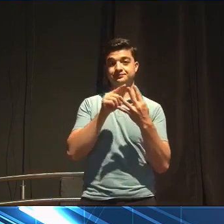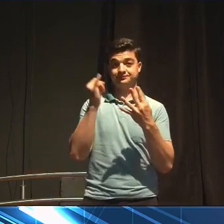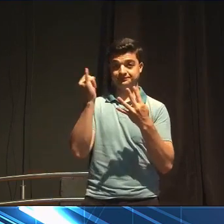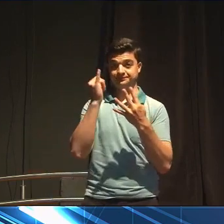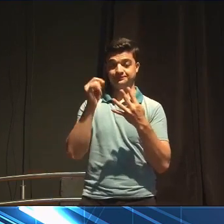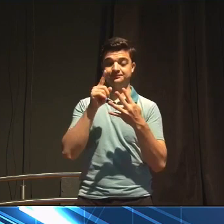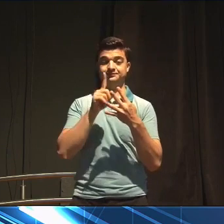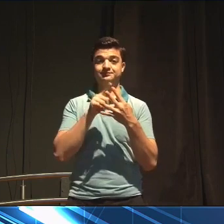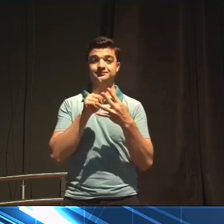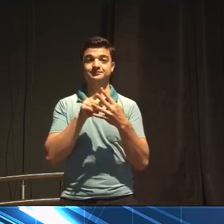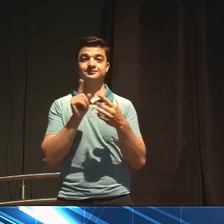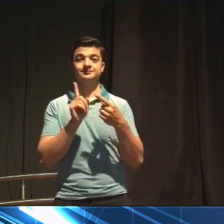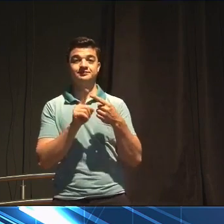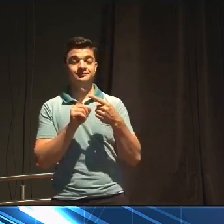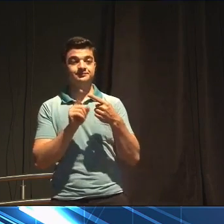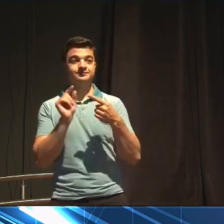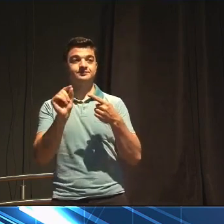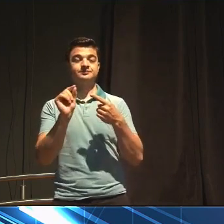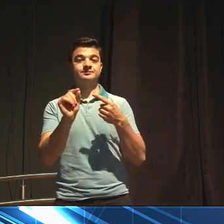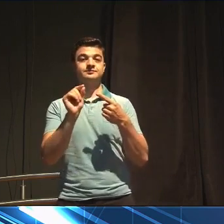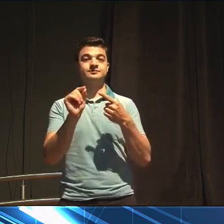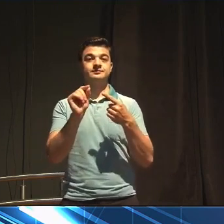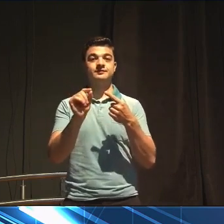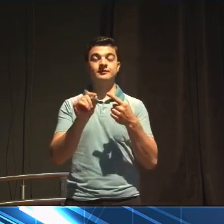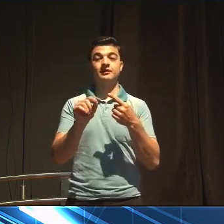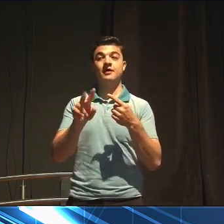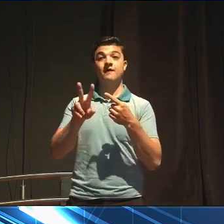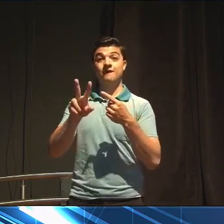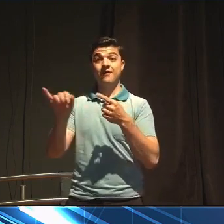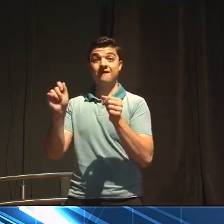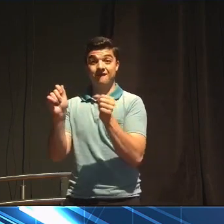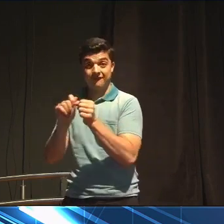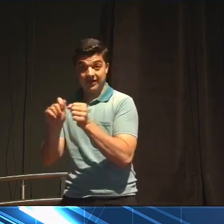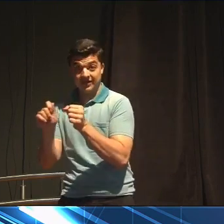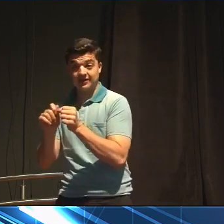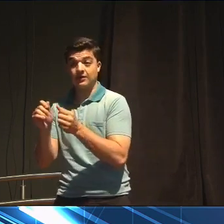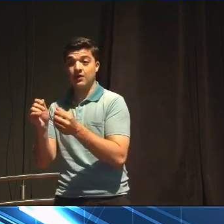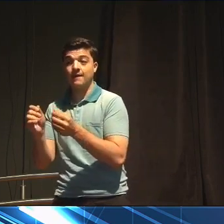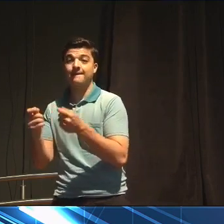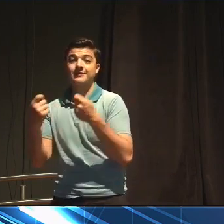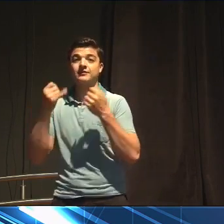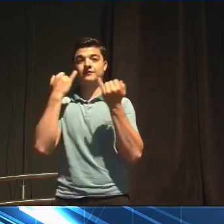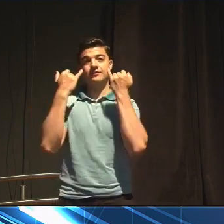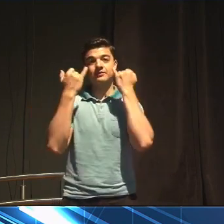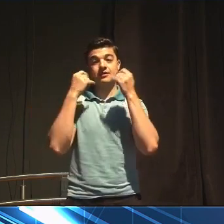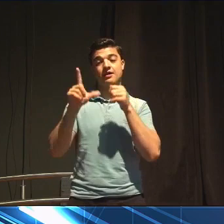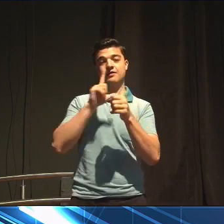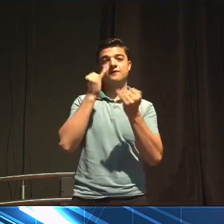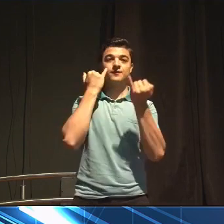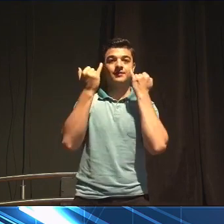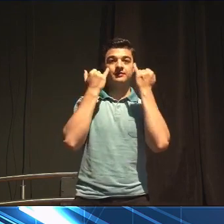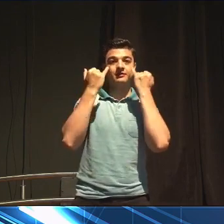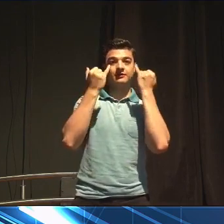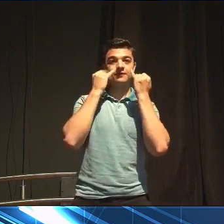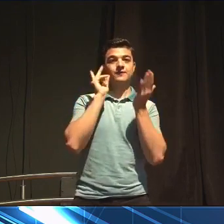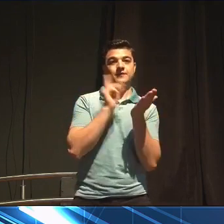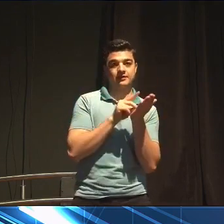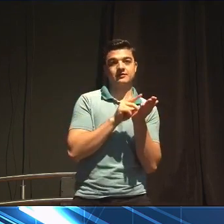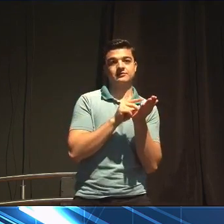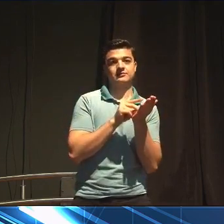da informação que seja exatamente o que vai existir no mundo físico ou que já existe. Essa é a básica, a gente chama de ground